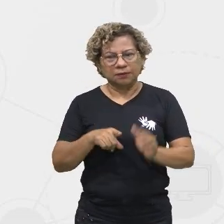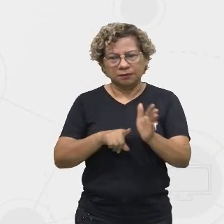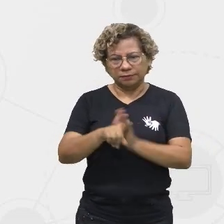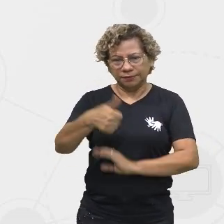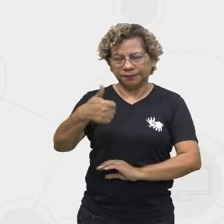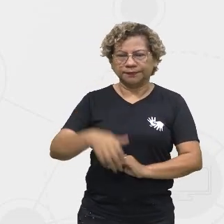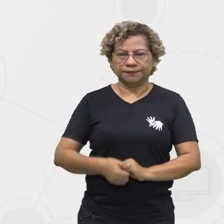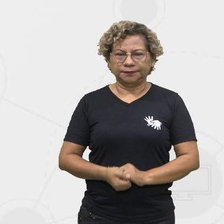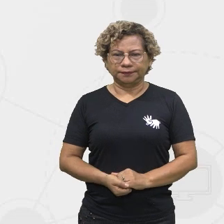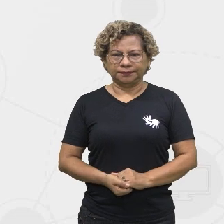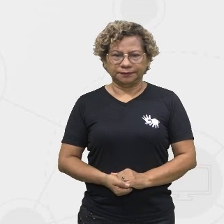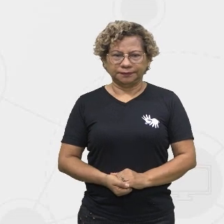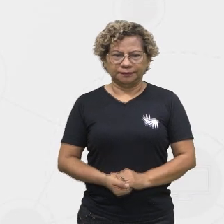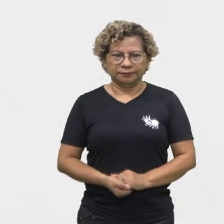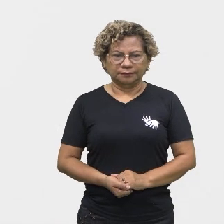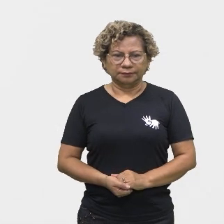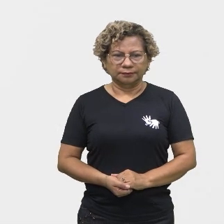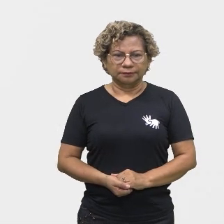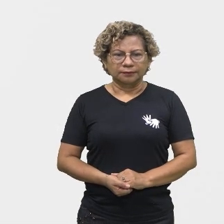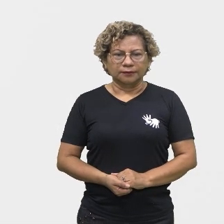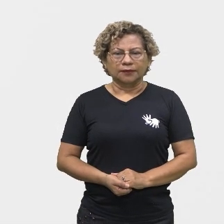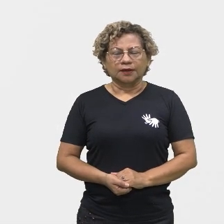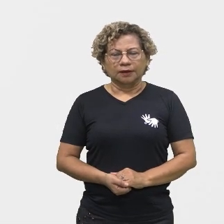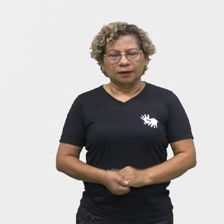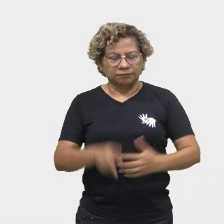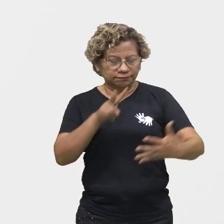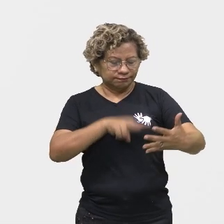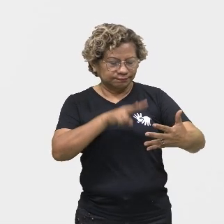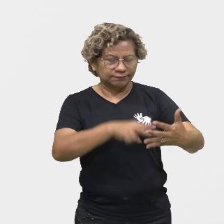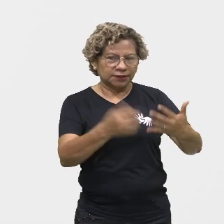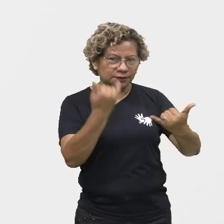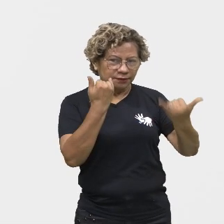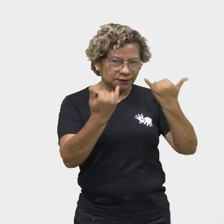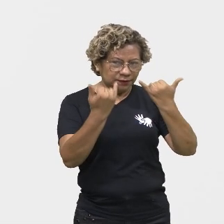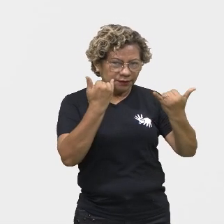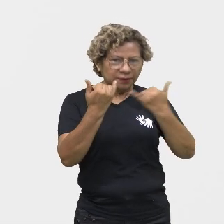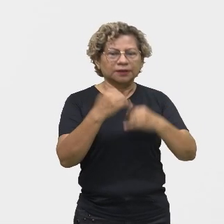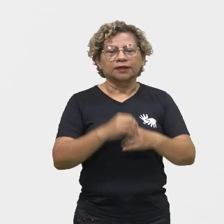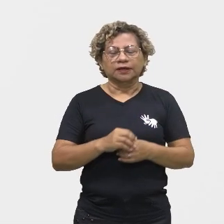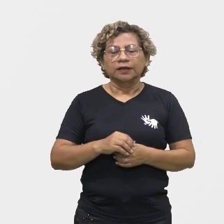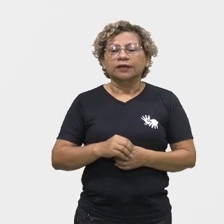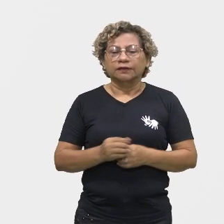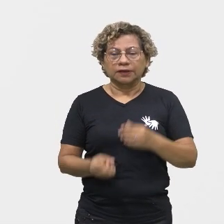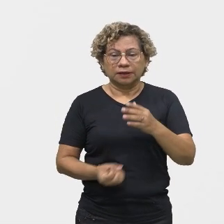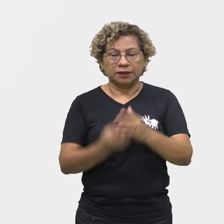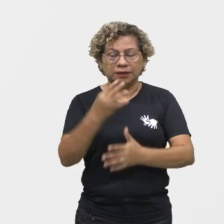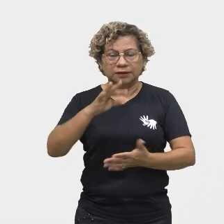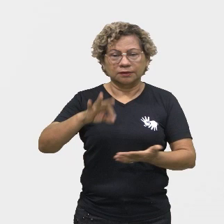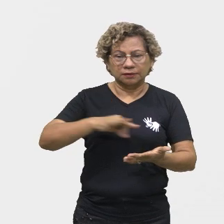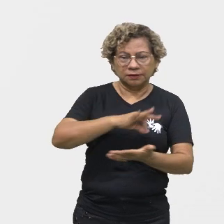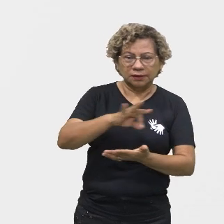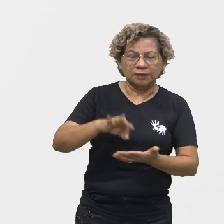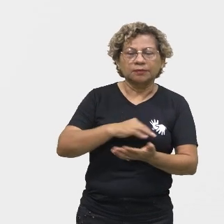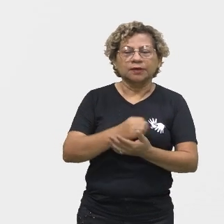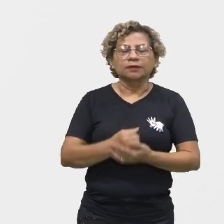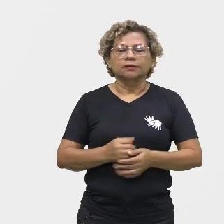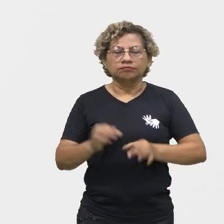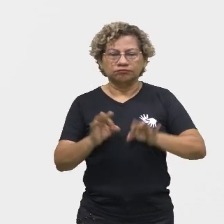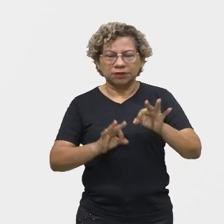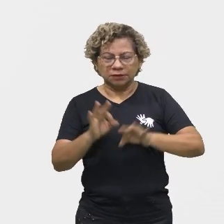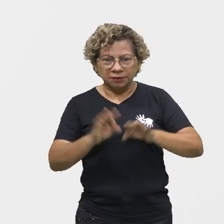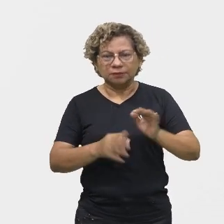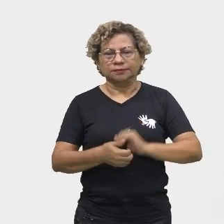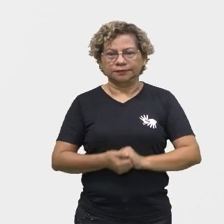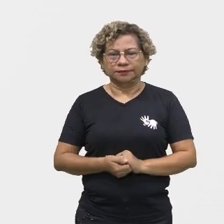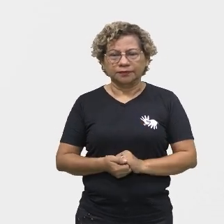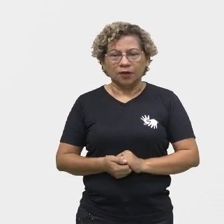vamos para a nossa primeira questão. Temos aí uma questão nossa, de autoria do CMEAN 2021. Observe